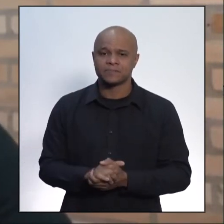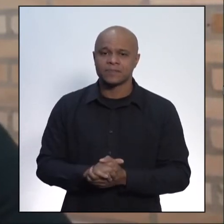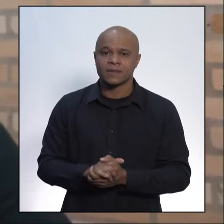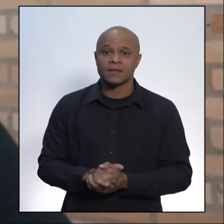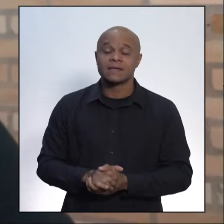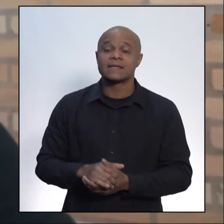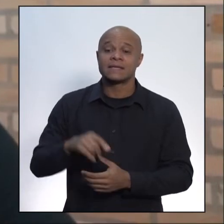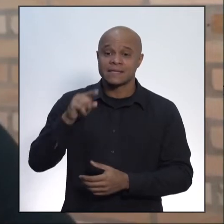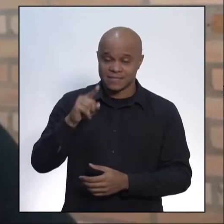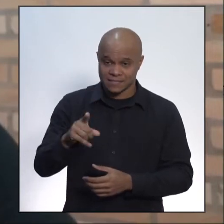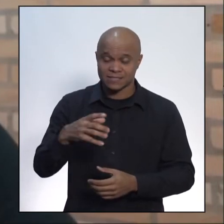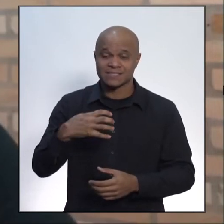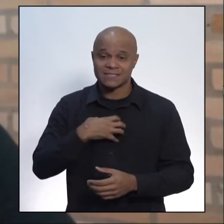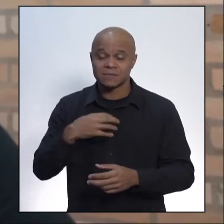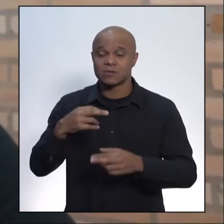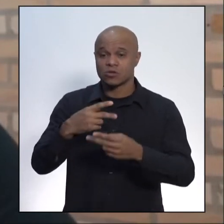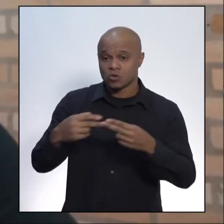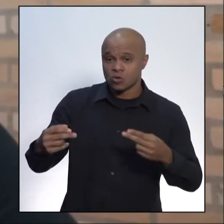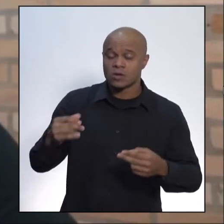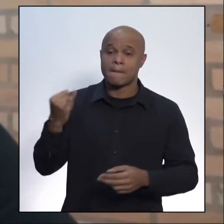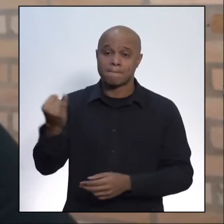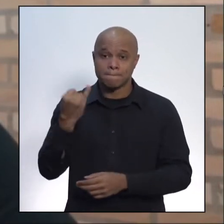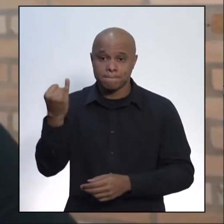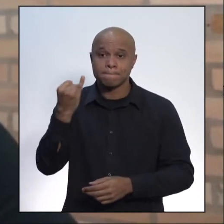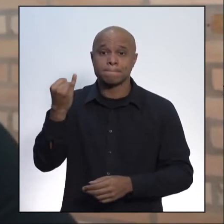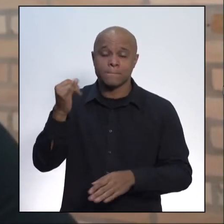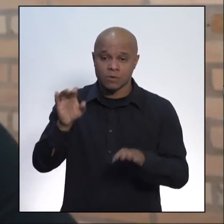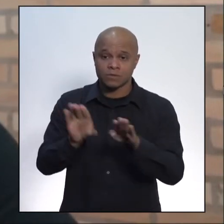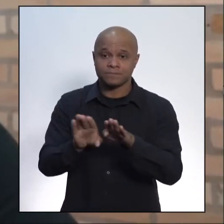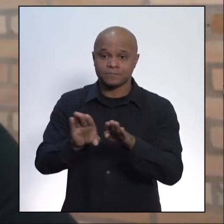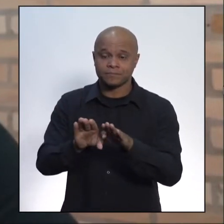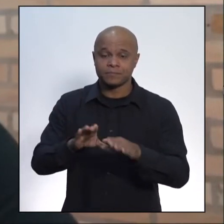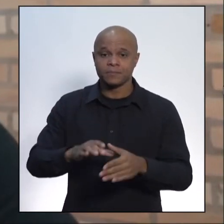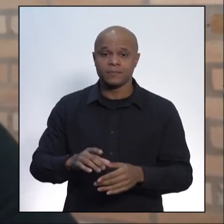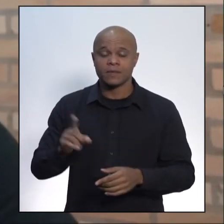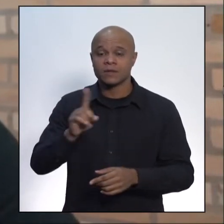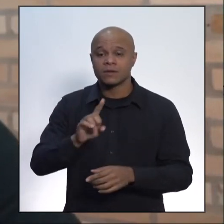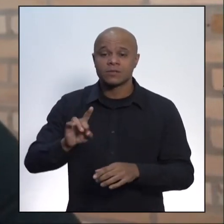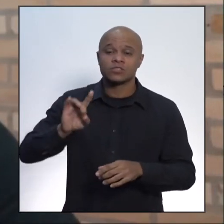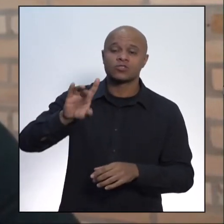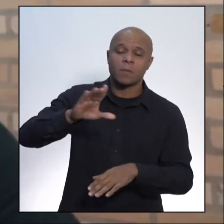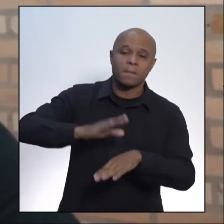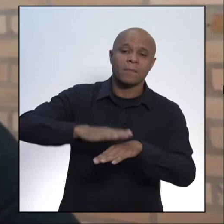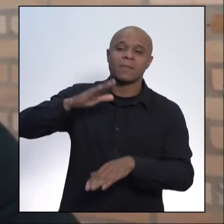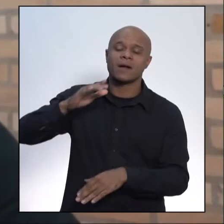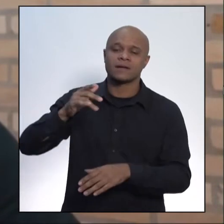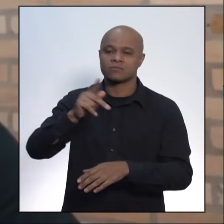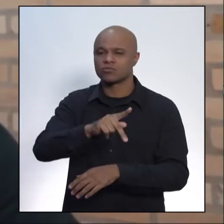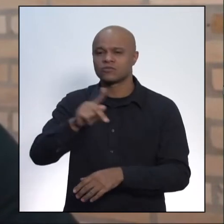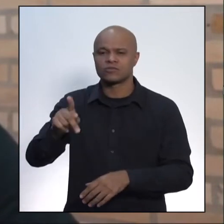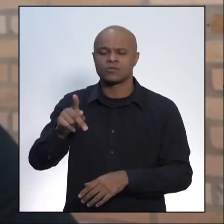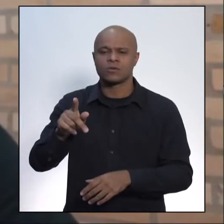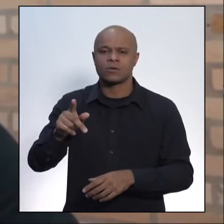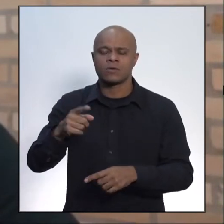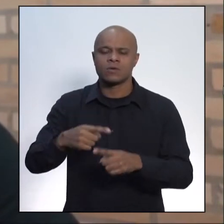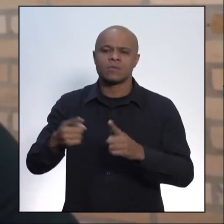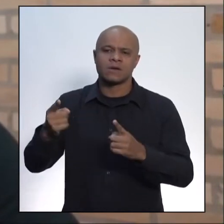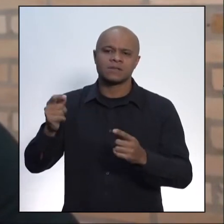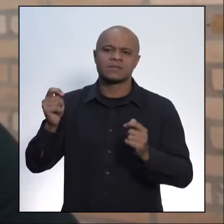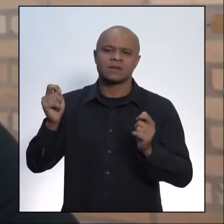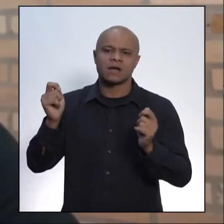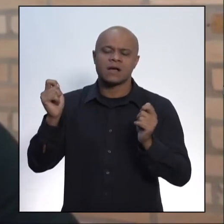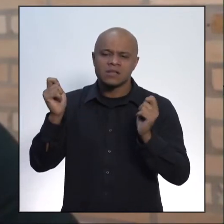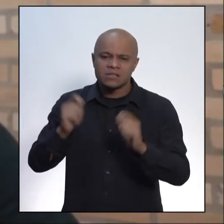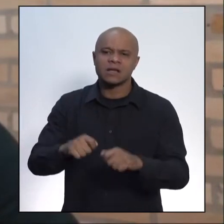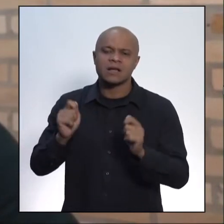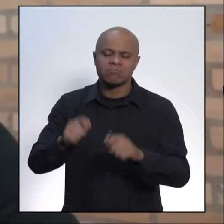que se sensibilizar é bem importante. E não é algo a mais para o professor, é algo que já faz parte da